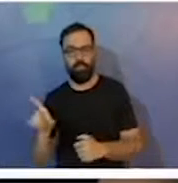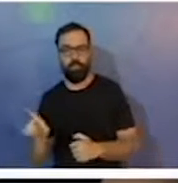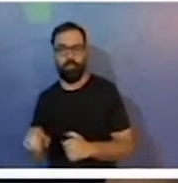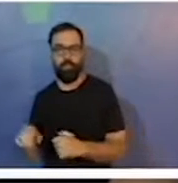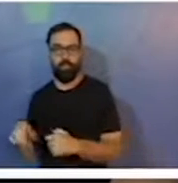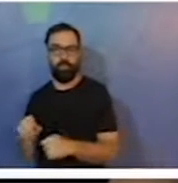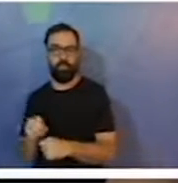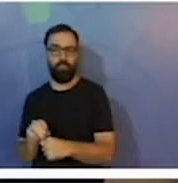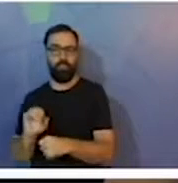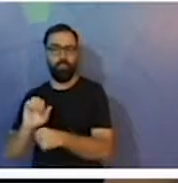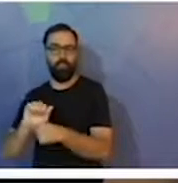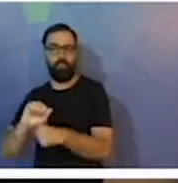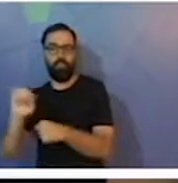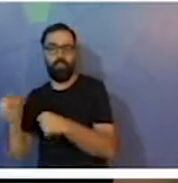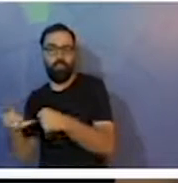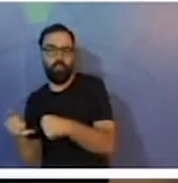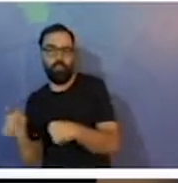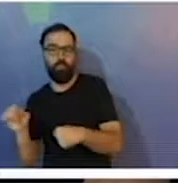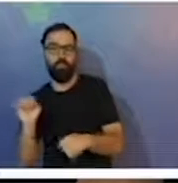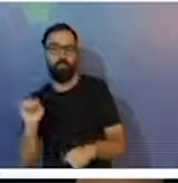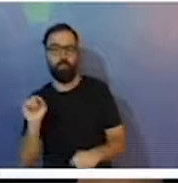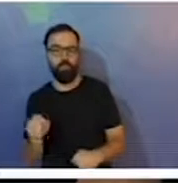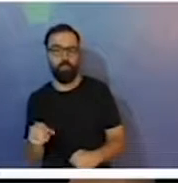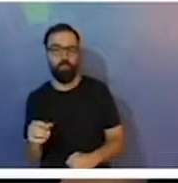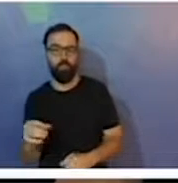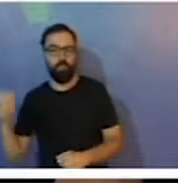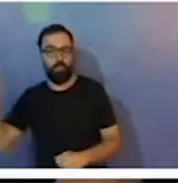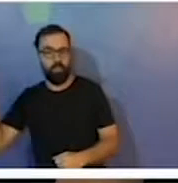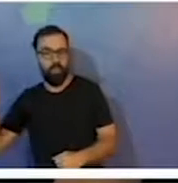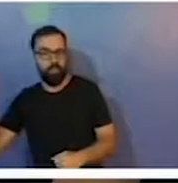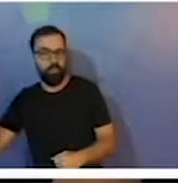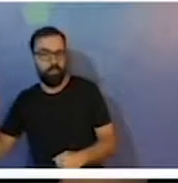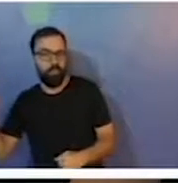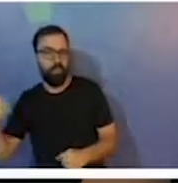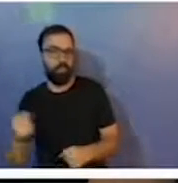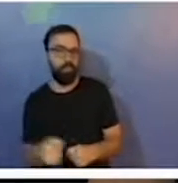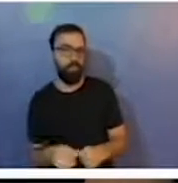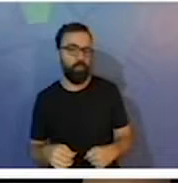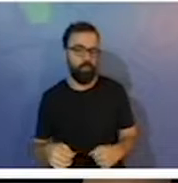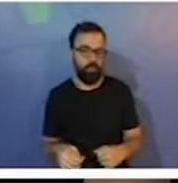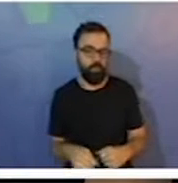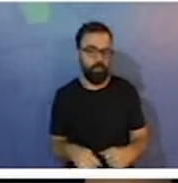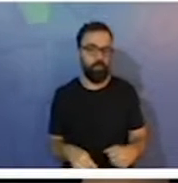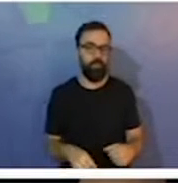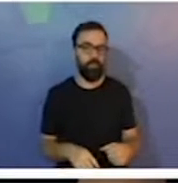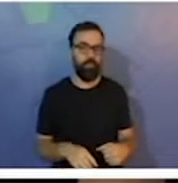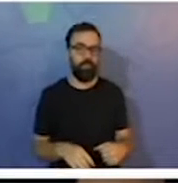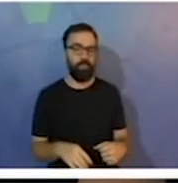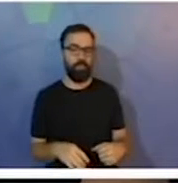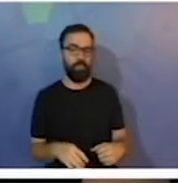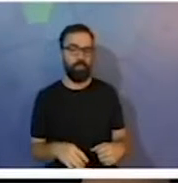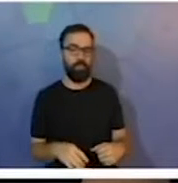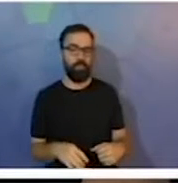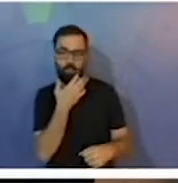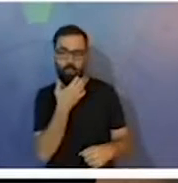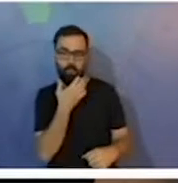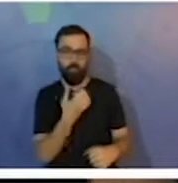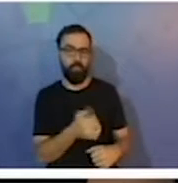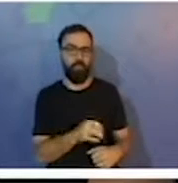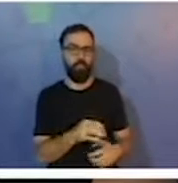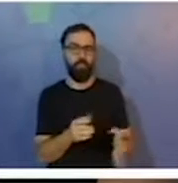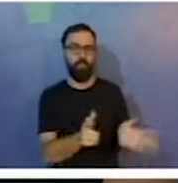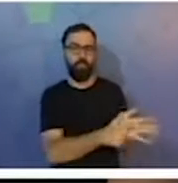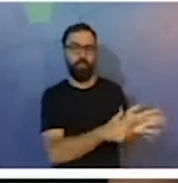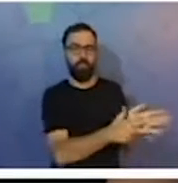se refere a ele brancos papel o papel pode ser classe, pode ser